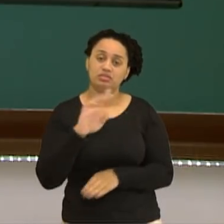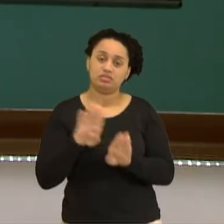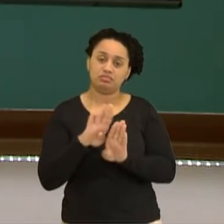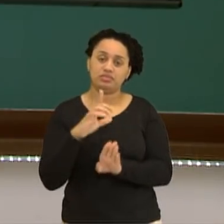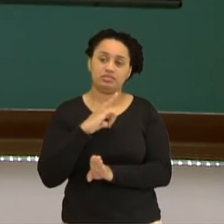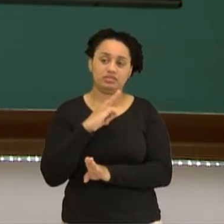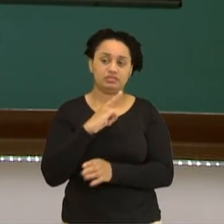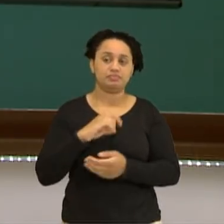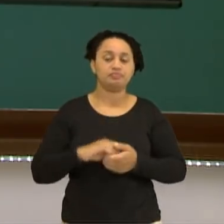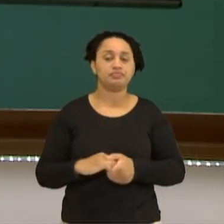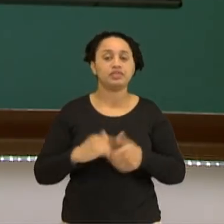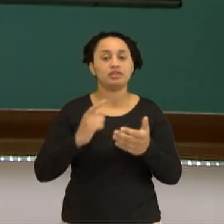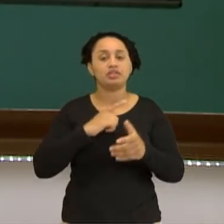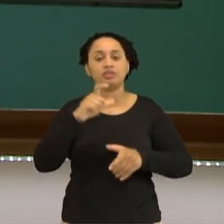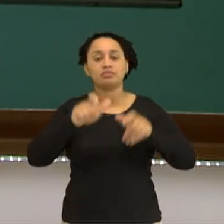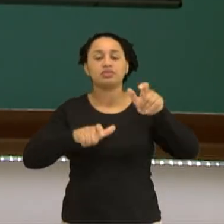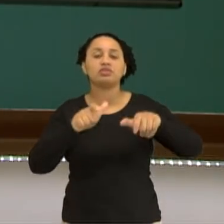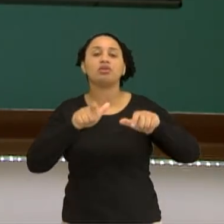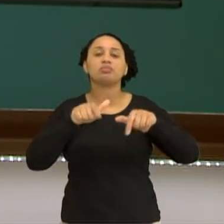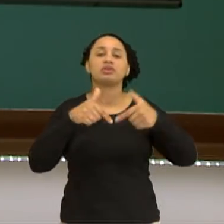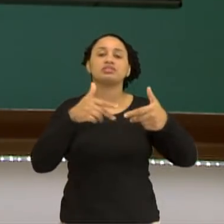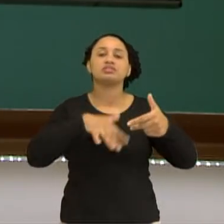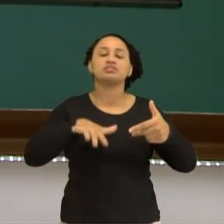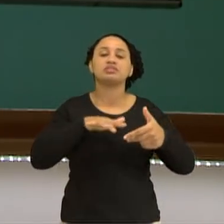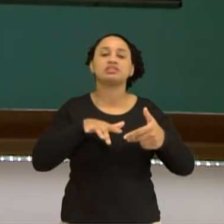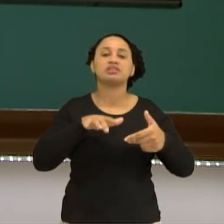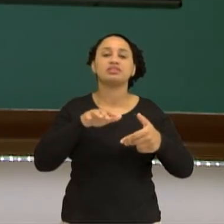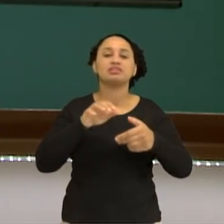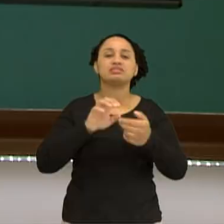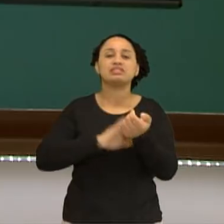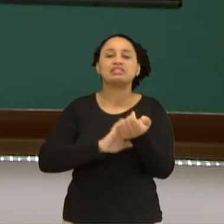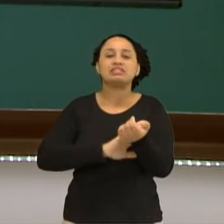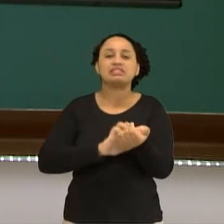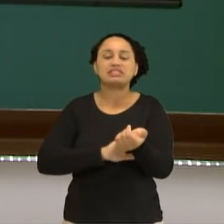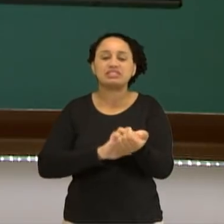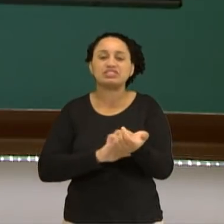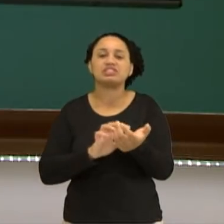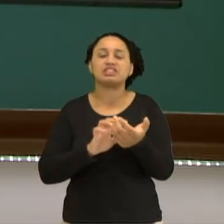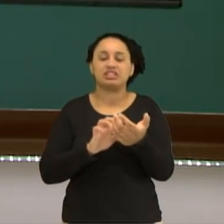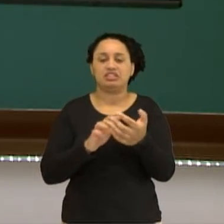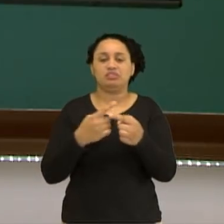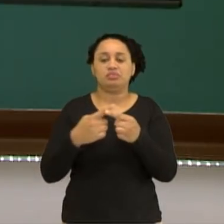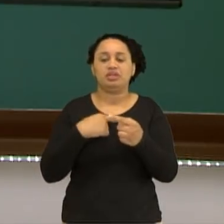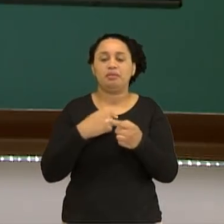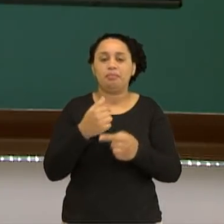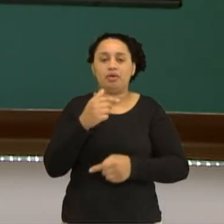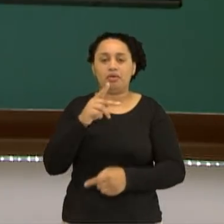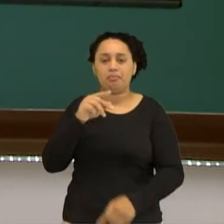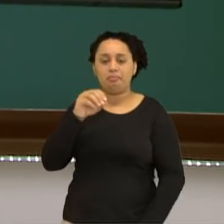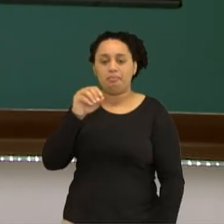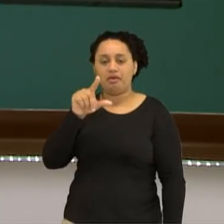que, por fatores alergênicos, como por exemplo pólen, pouca presença no pólen,